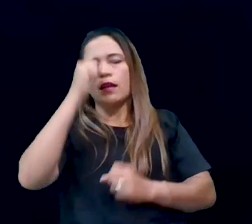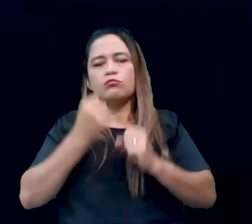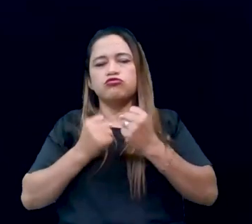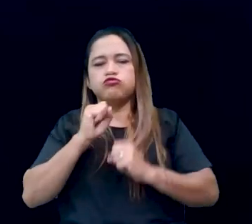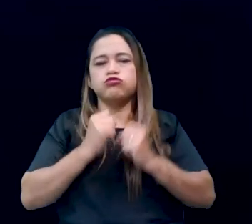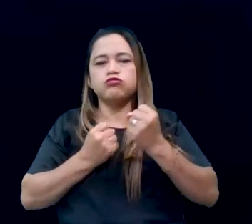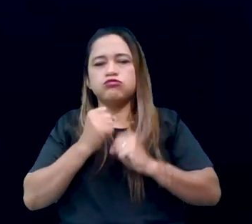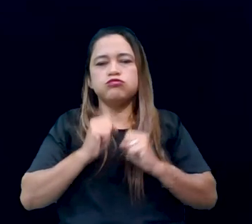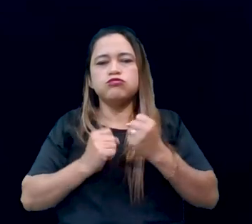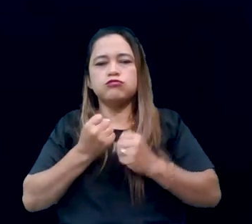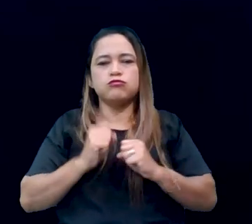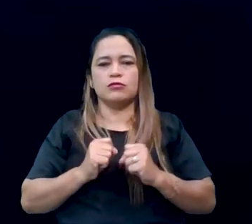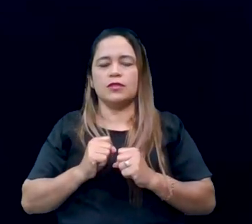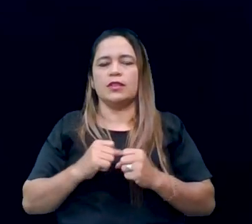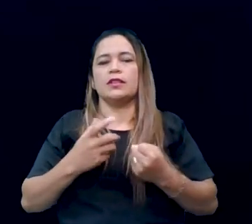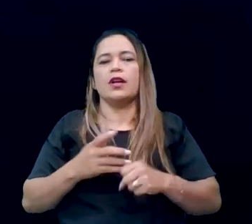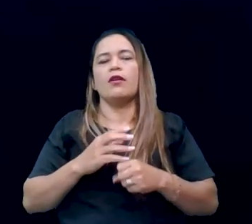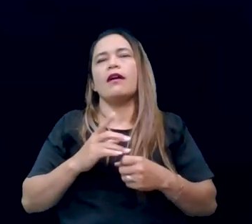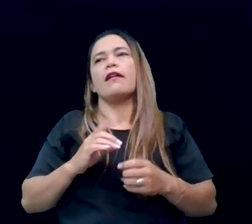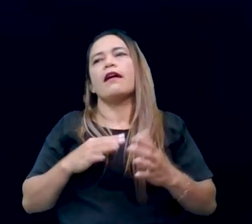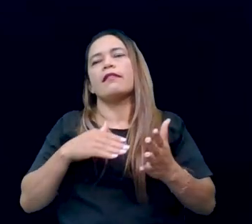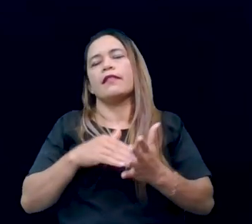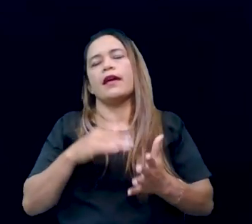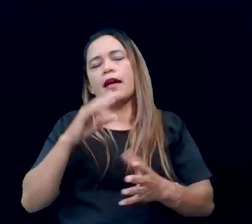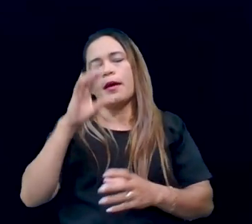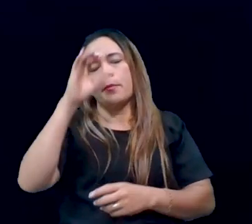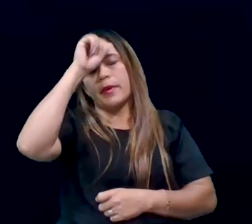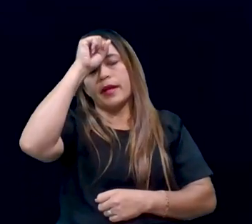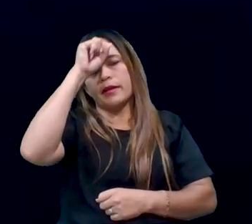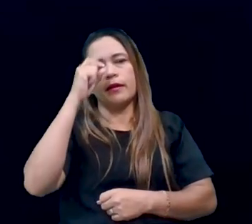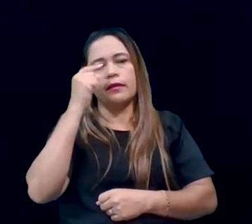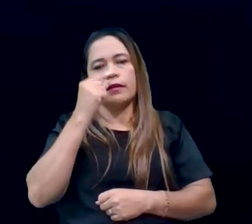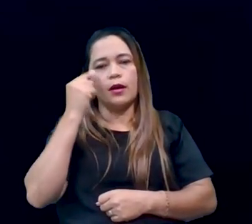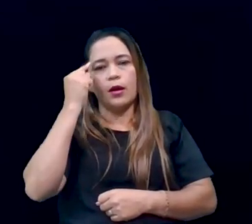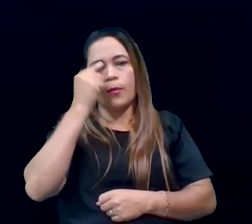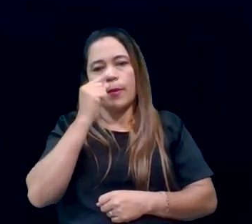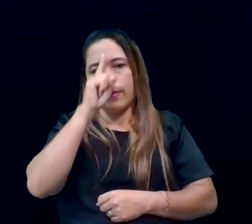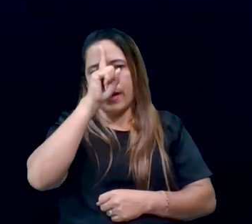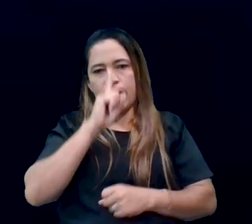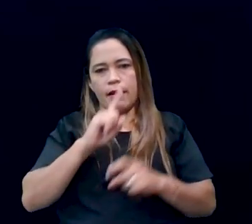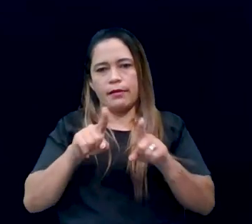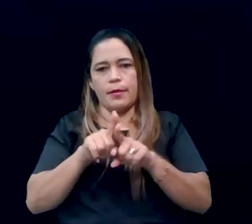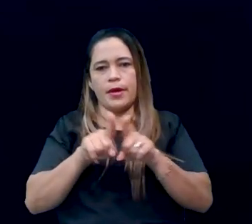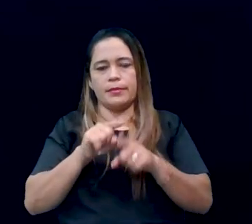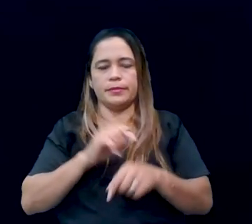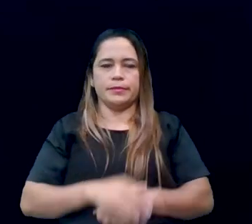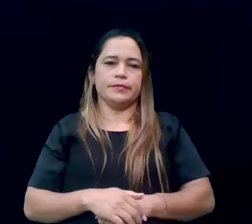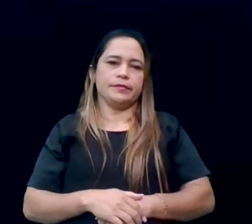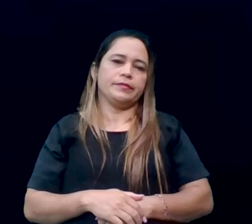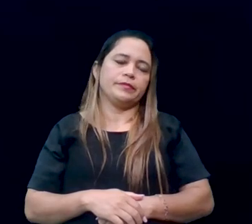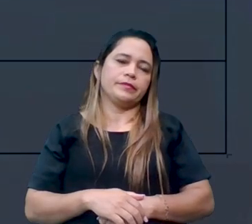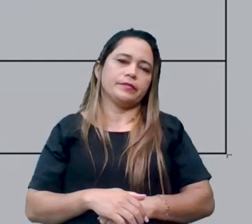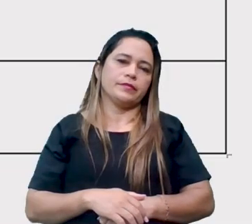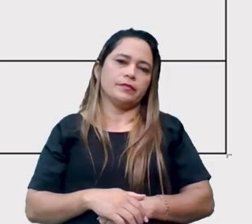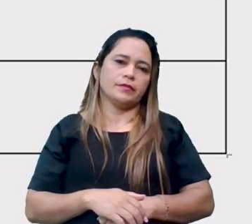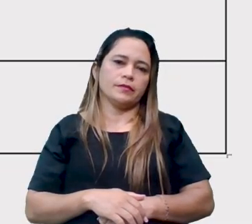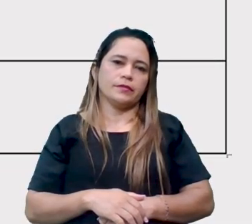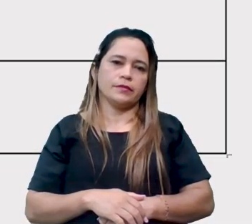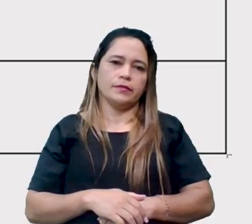ele vai trabalhar. Então, até ele aprender, a pessoa pode ter esse amarelamento nos olhos também, tá ok? Bora para a tela, vamos lá de